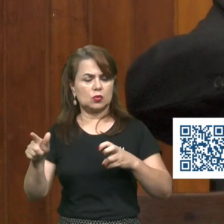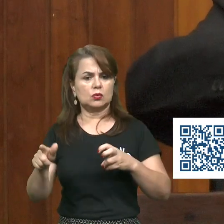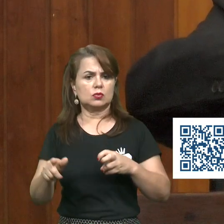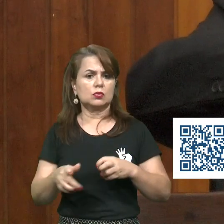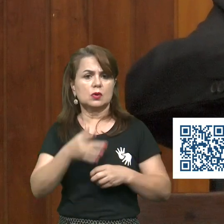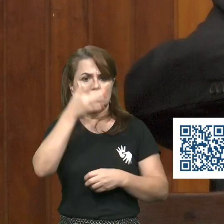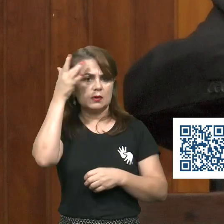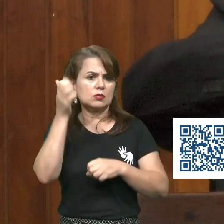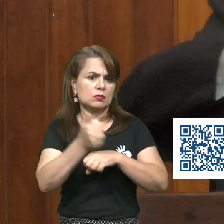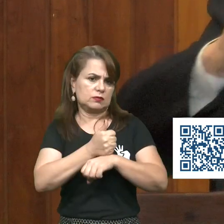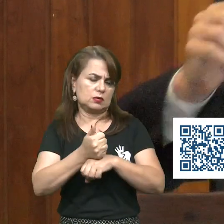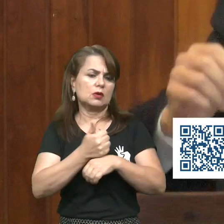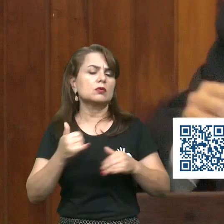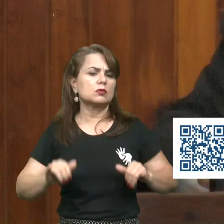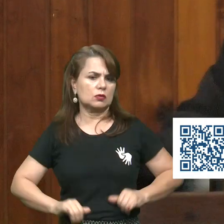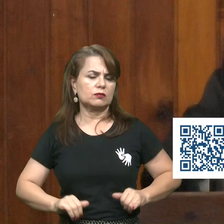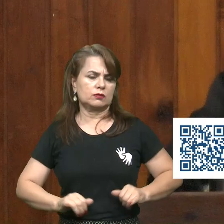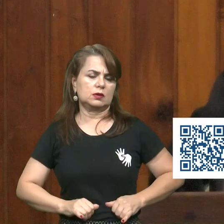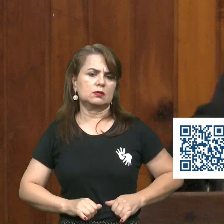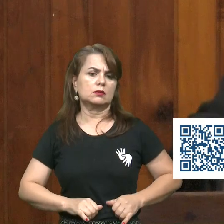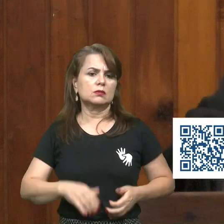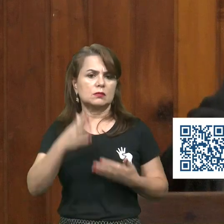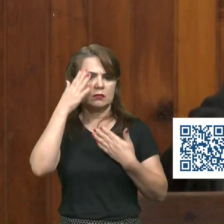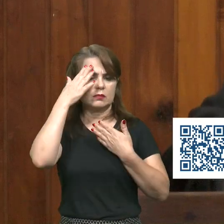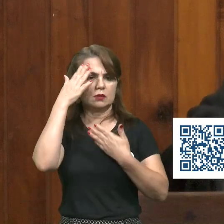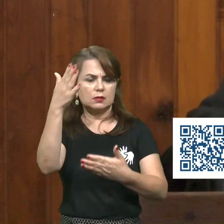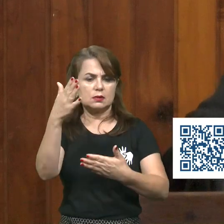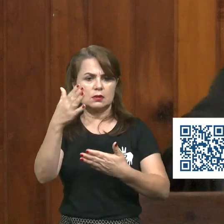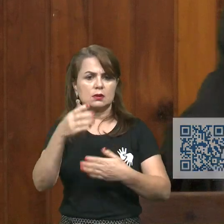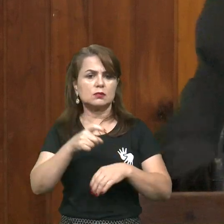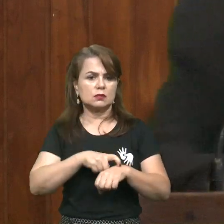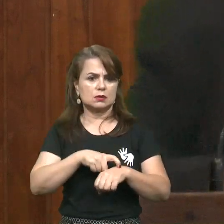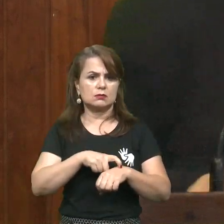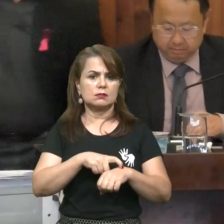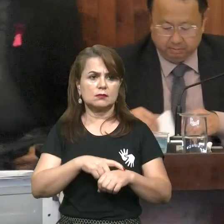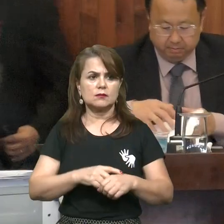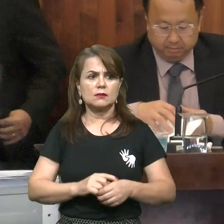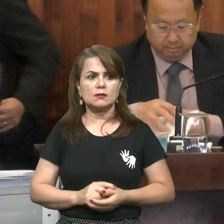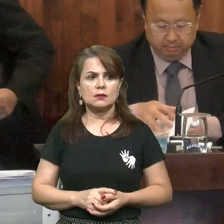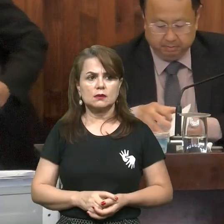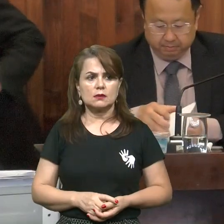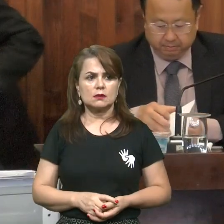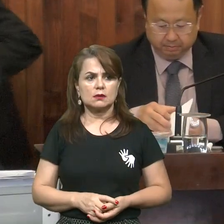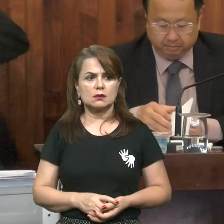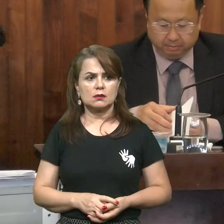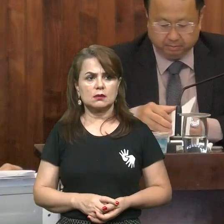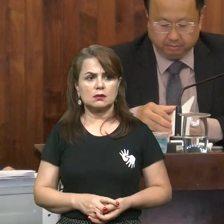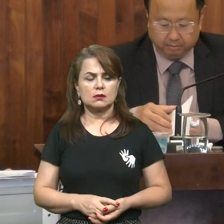dificuldades por conta disso. Muito obrigado, senhor presidente, pela tolerância.